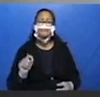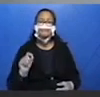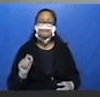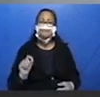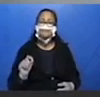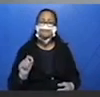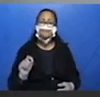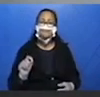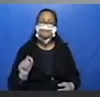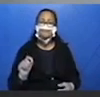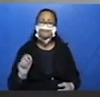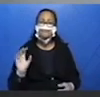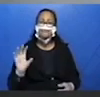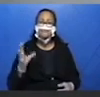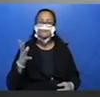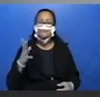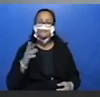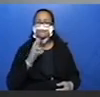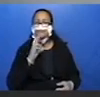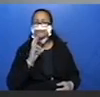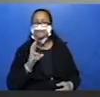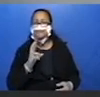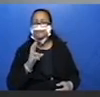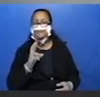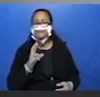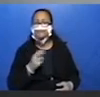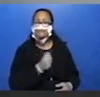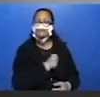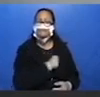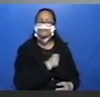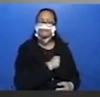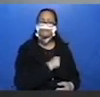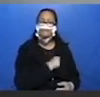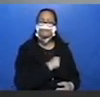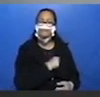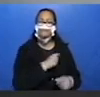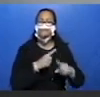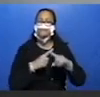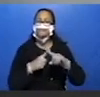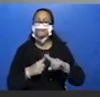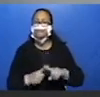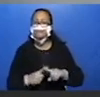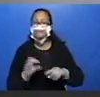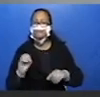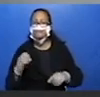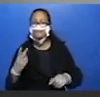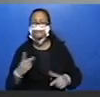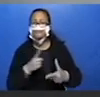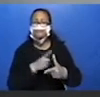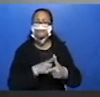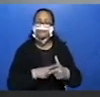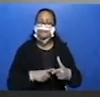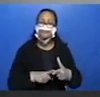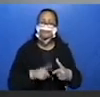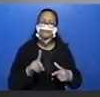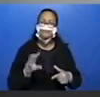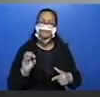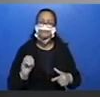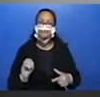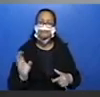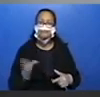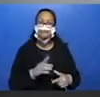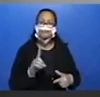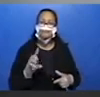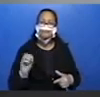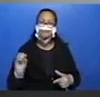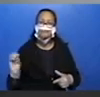acontece com o resultado de um número quando ele é multiplicado ou dividido por 10, 100 e 1000. Com essa